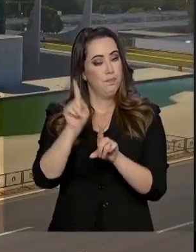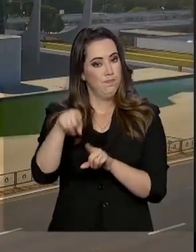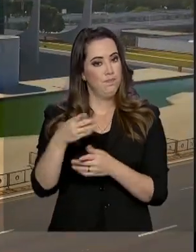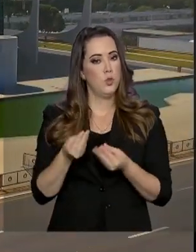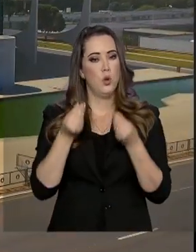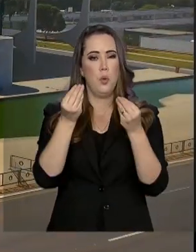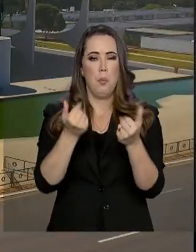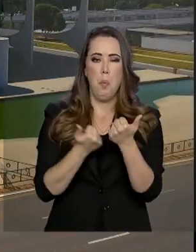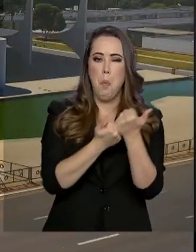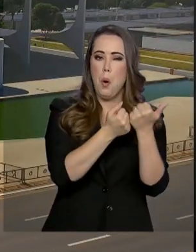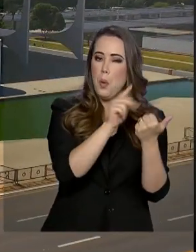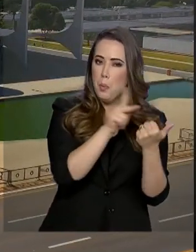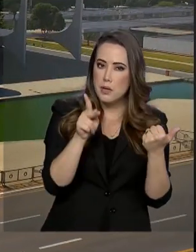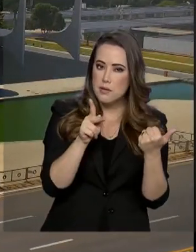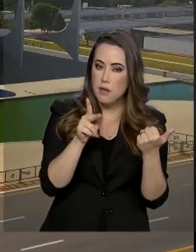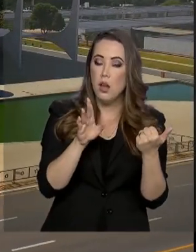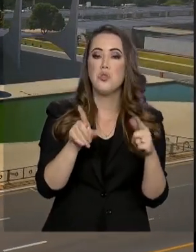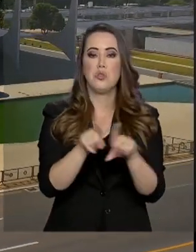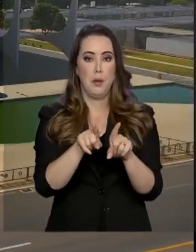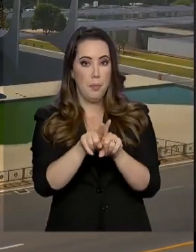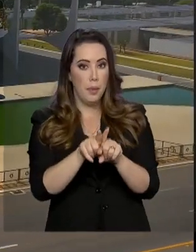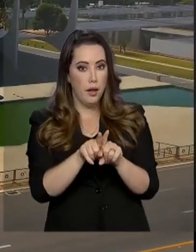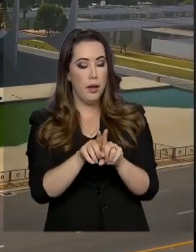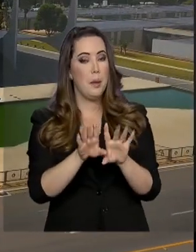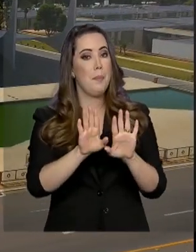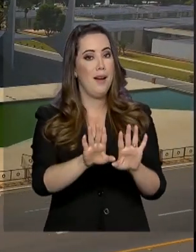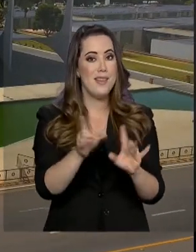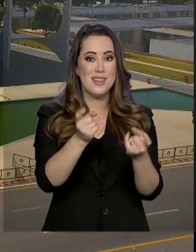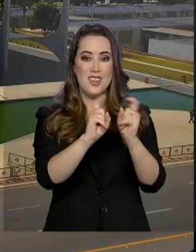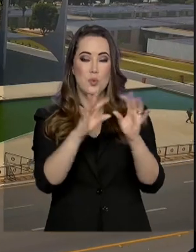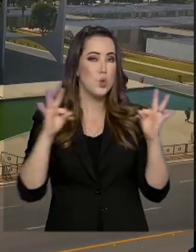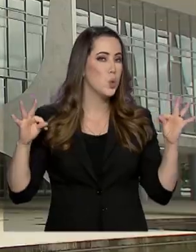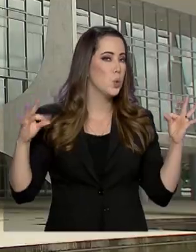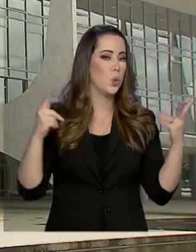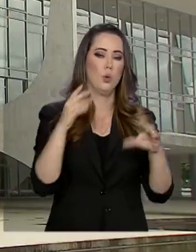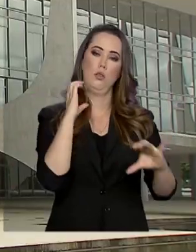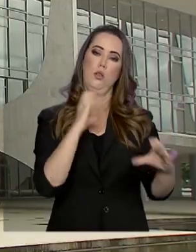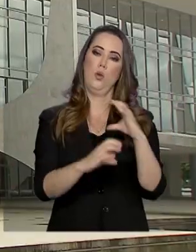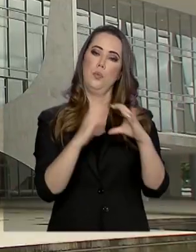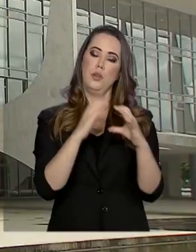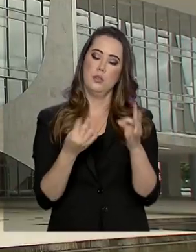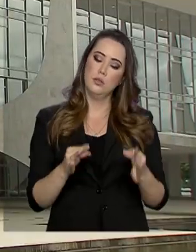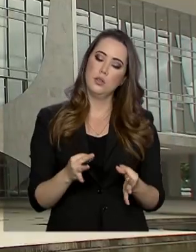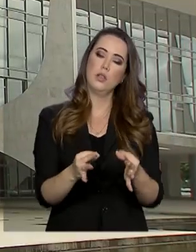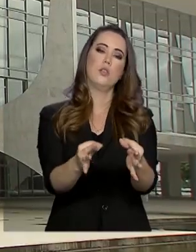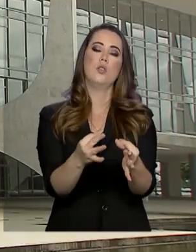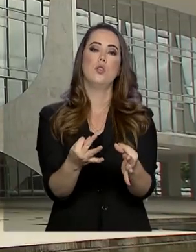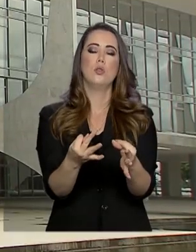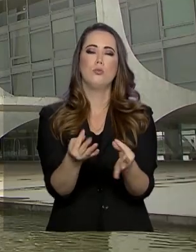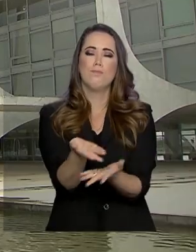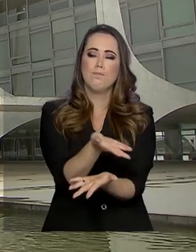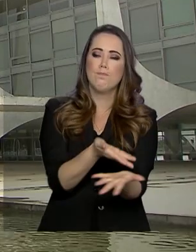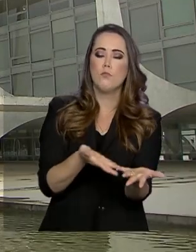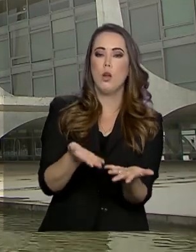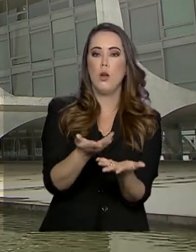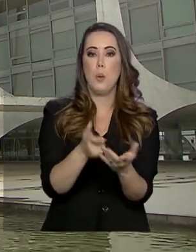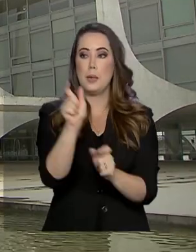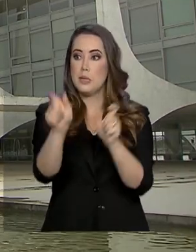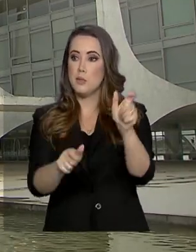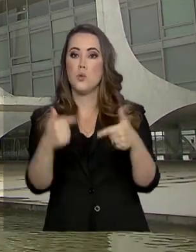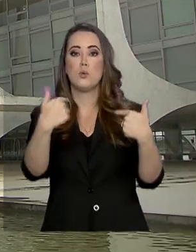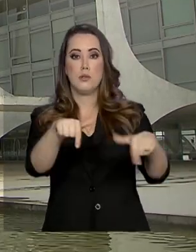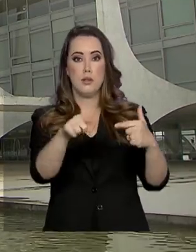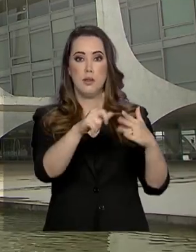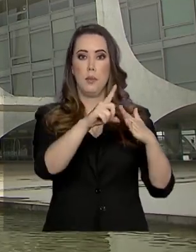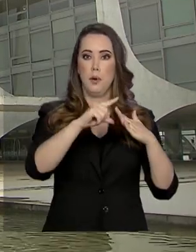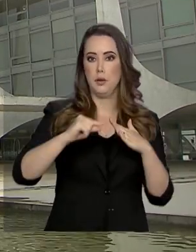exerçam sua função. Além de administrar toda a estrutura de comunicação, tecnologia, logística e pessoal do